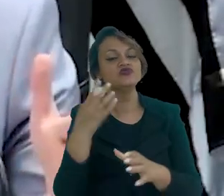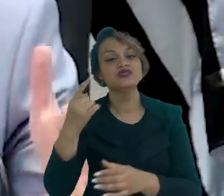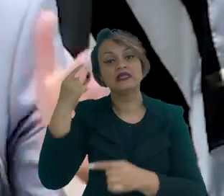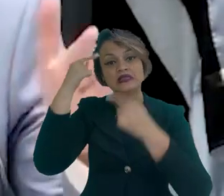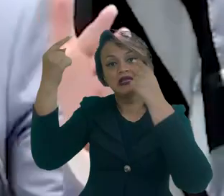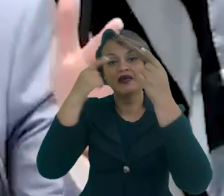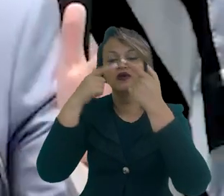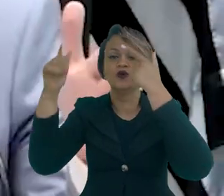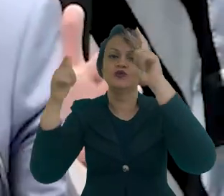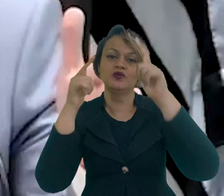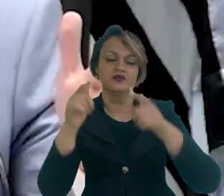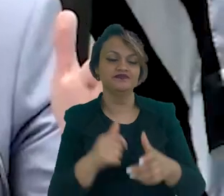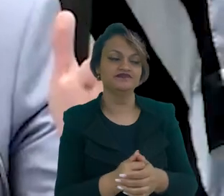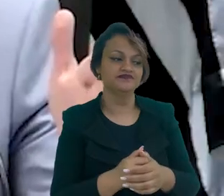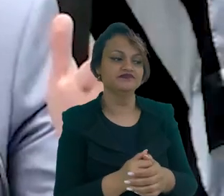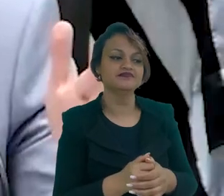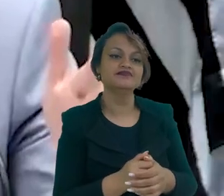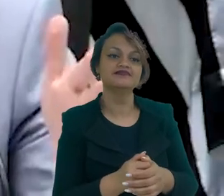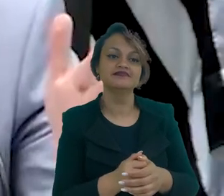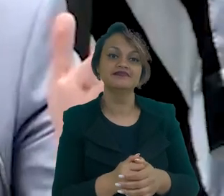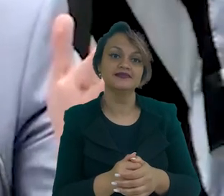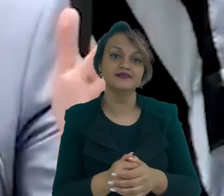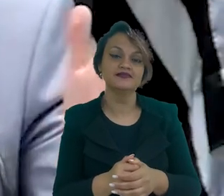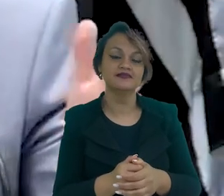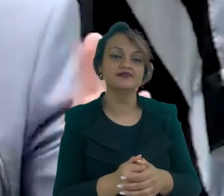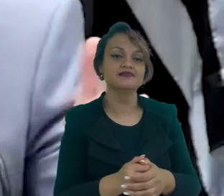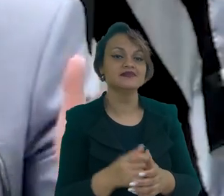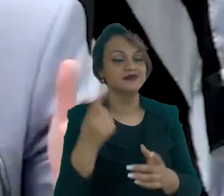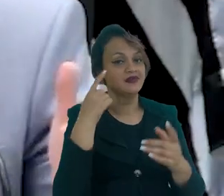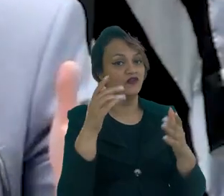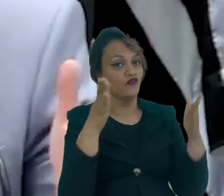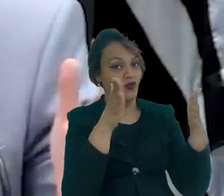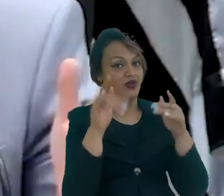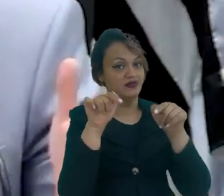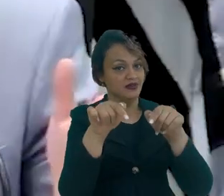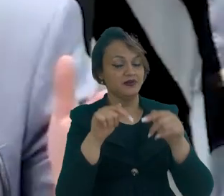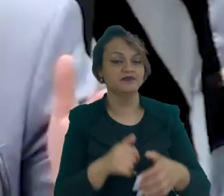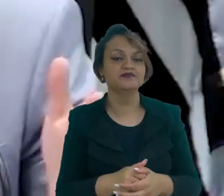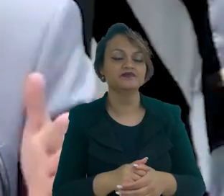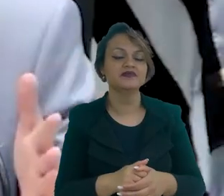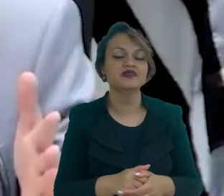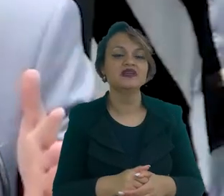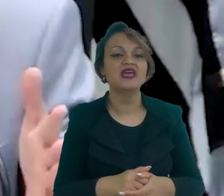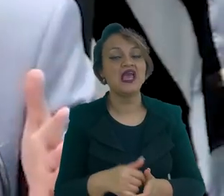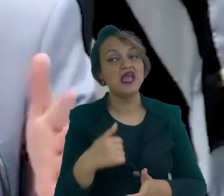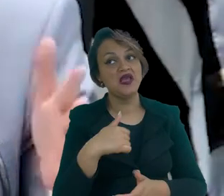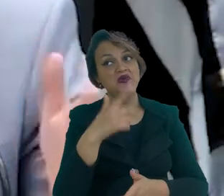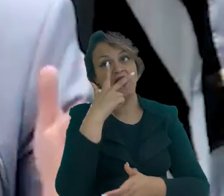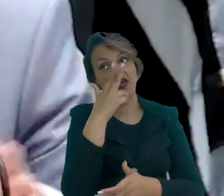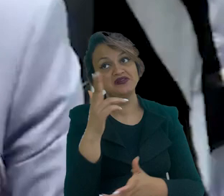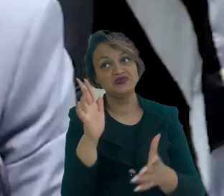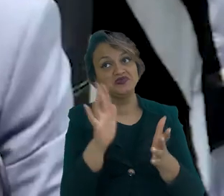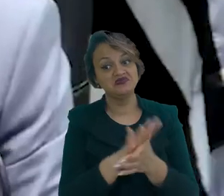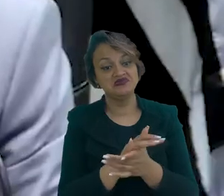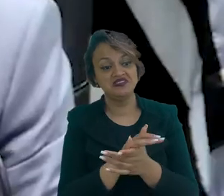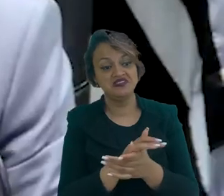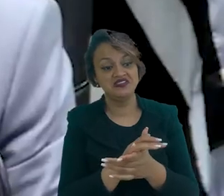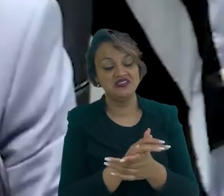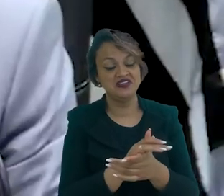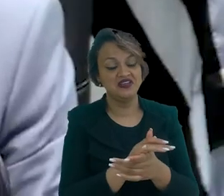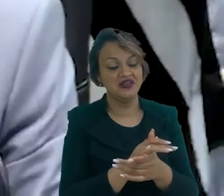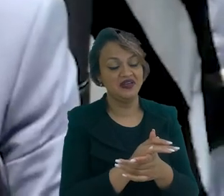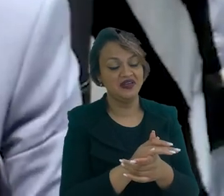nesse sentido surgem as ideias dos precedentes nessa direção